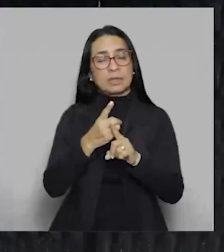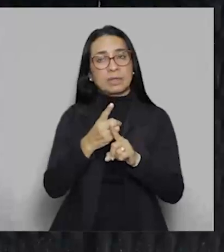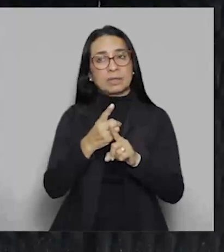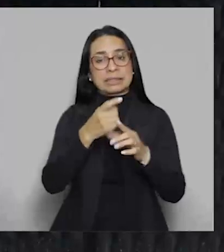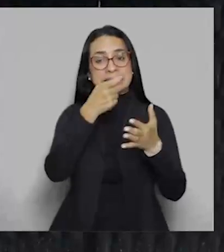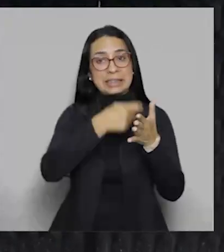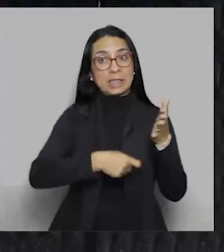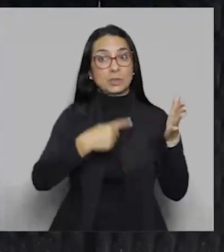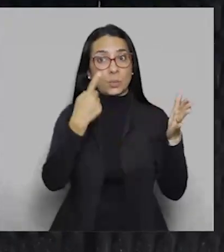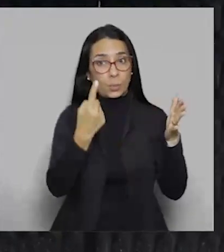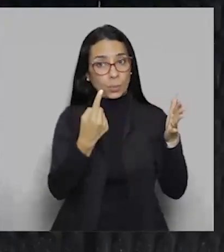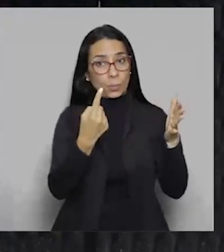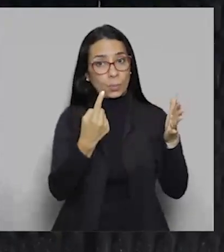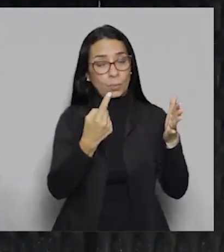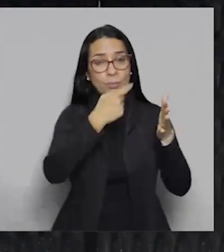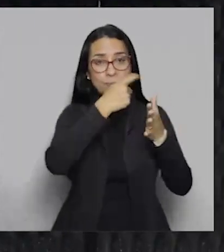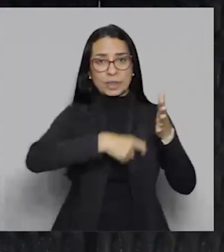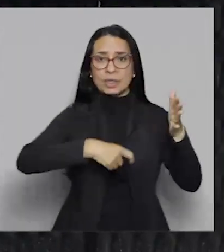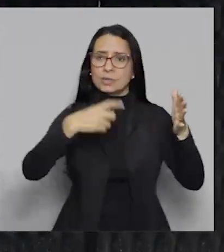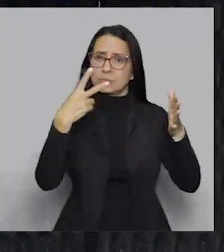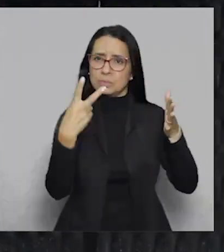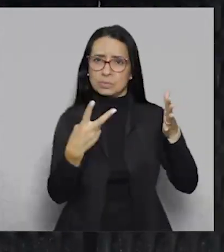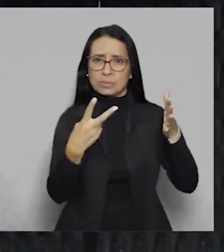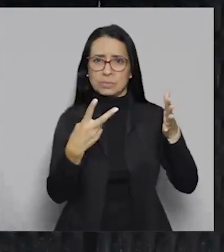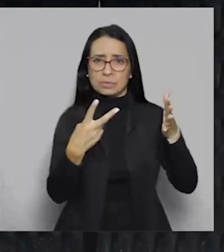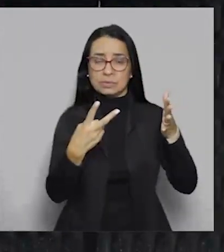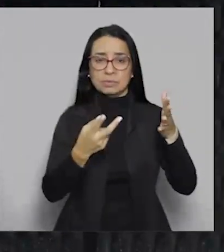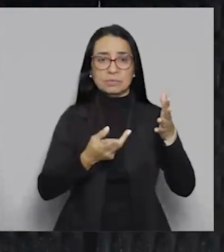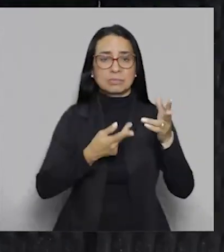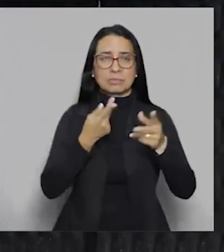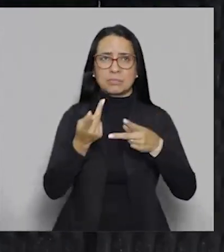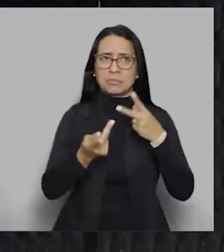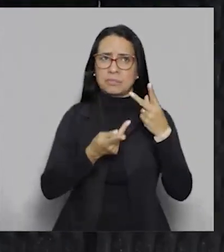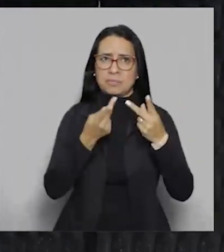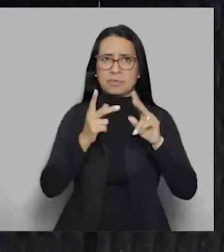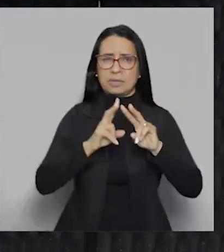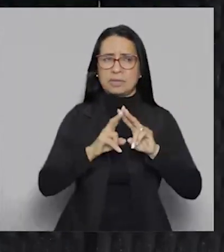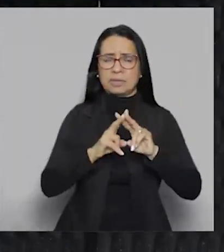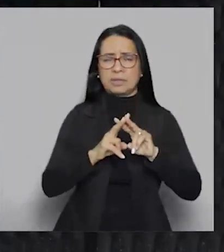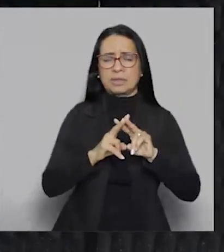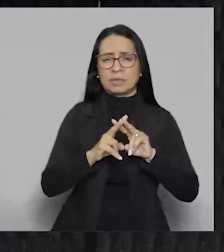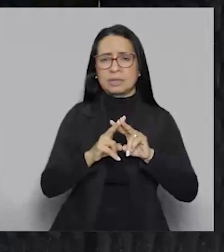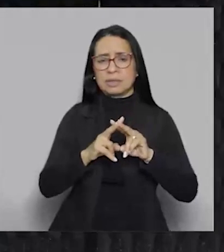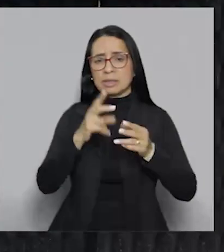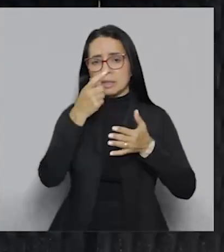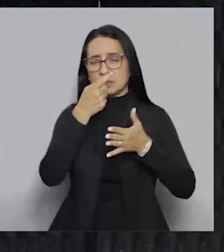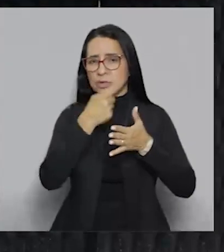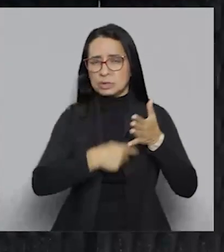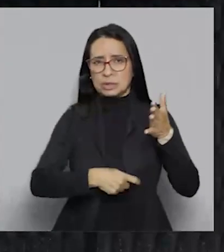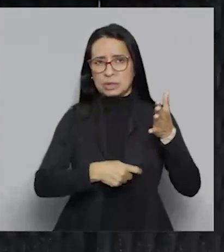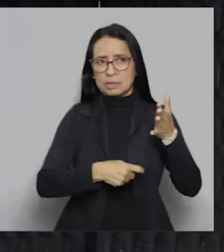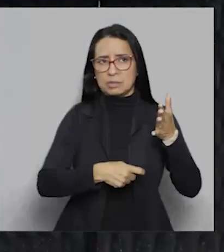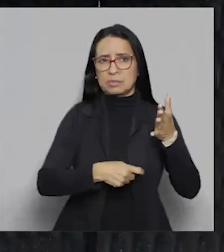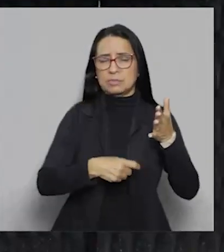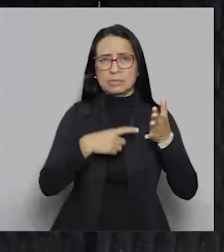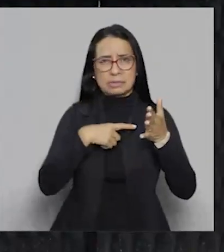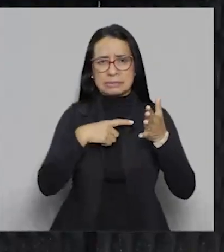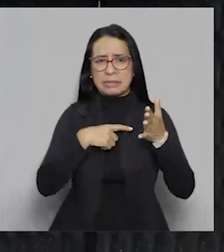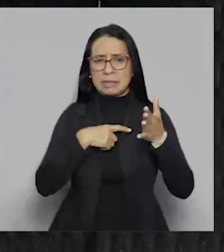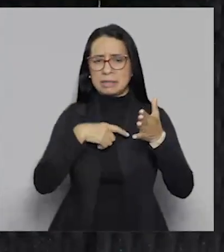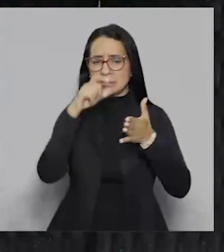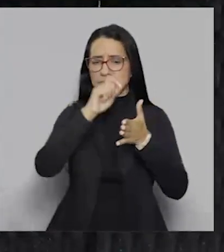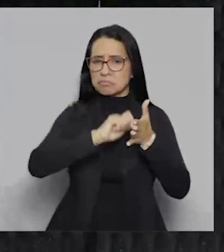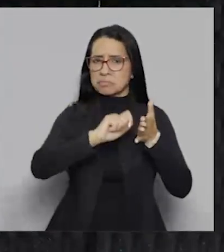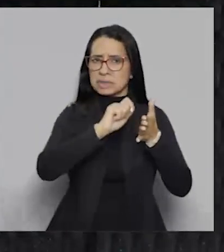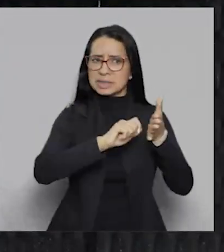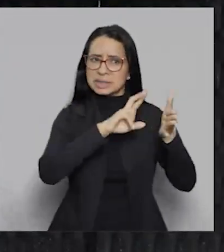2. Só que quando você fala de texto, tem um texto escrito. Ou quando você fala de texto 2, tem uma imagem. Alguém diz assim, mas texto 2